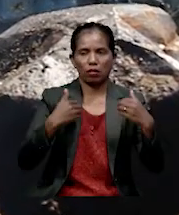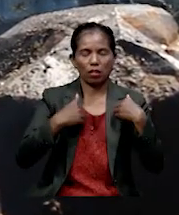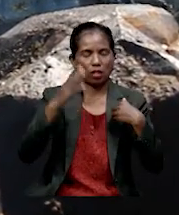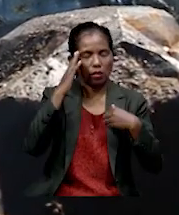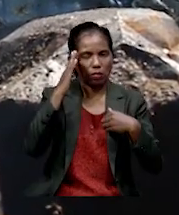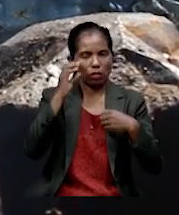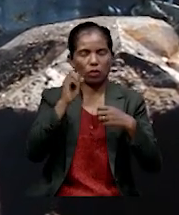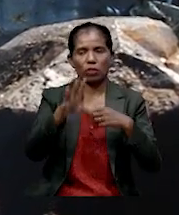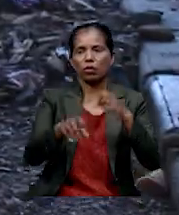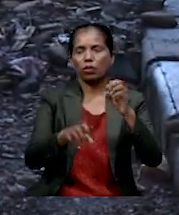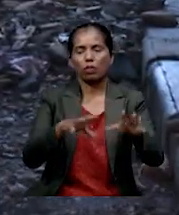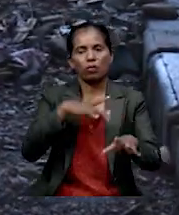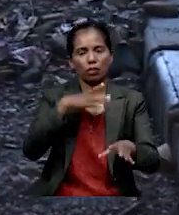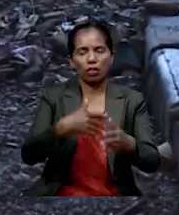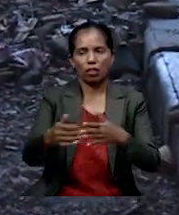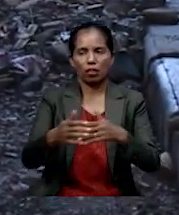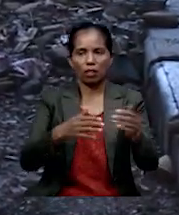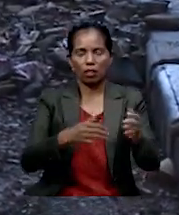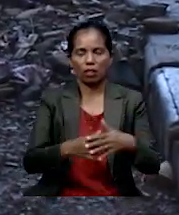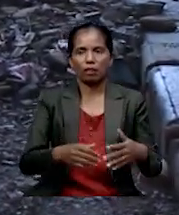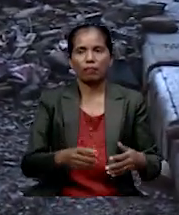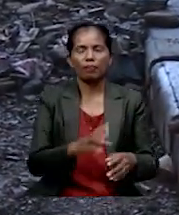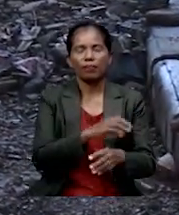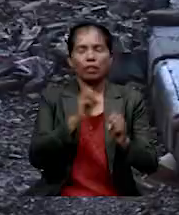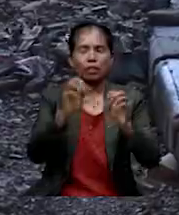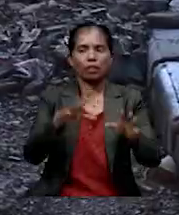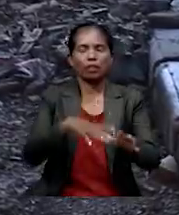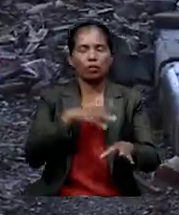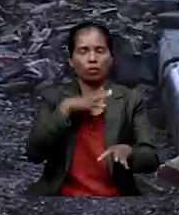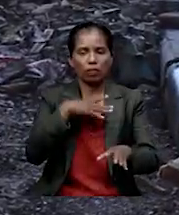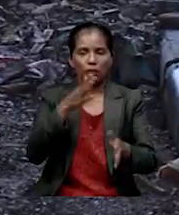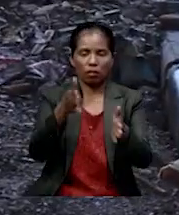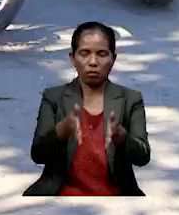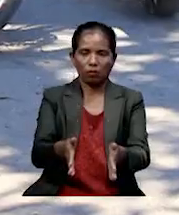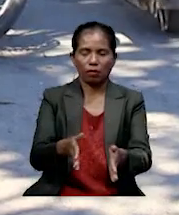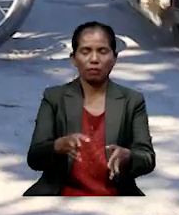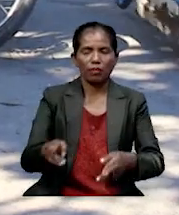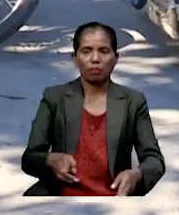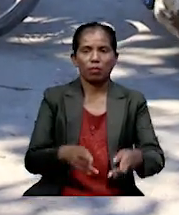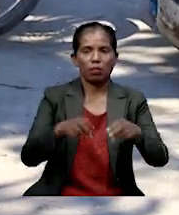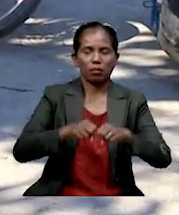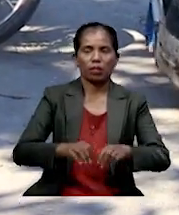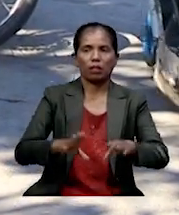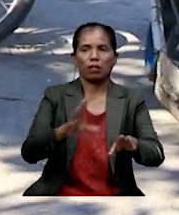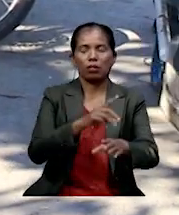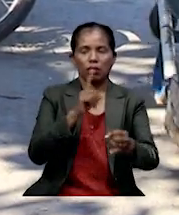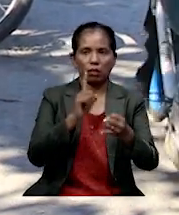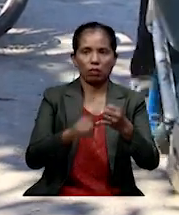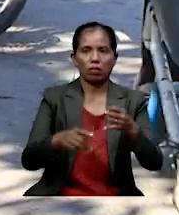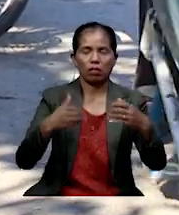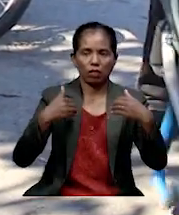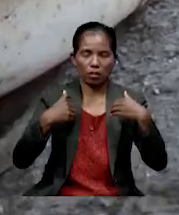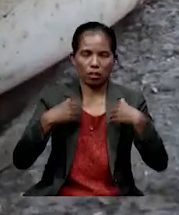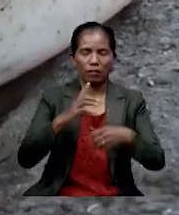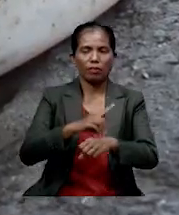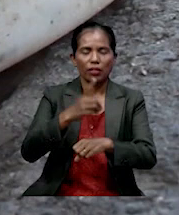lixo arbiru e a fatem, pior litan, soi lixo ba valeta, mota laran, tas e bun, ikus mai mosu inundasaun